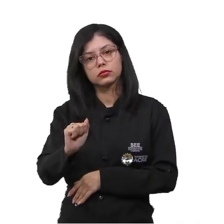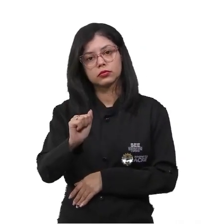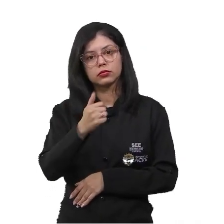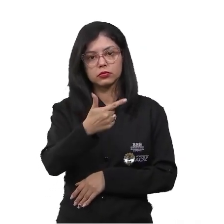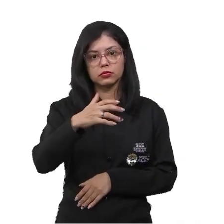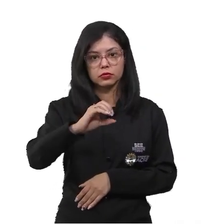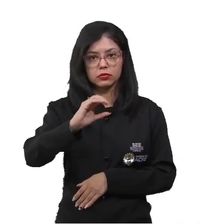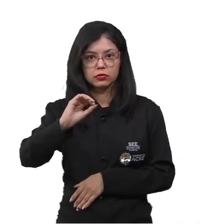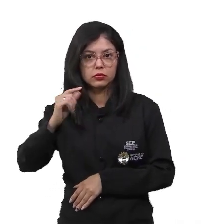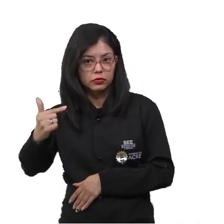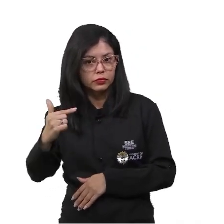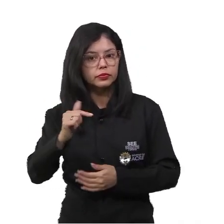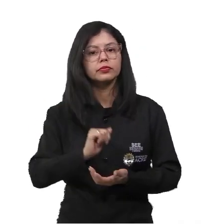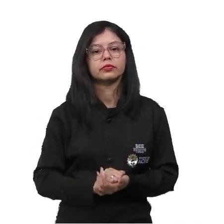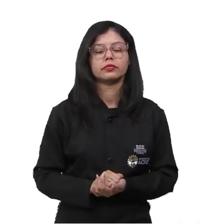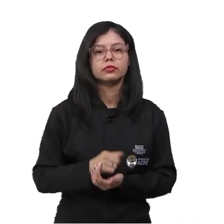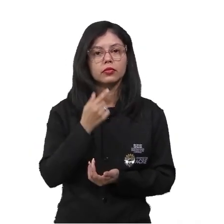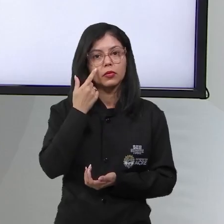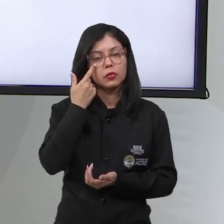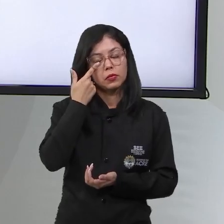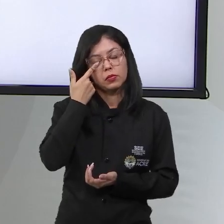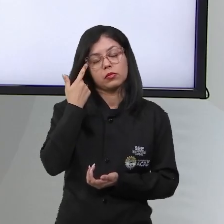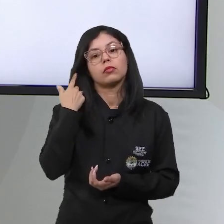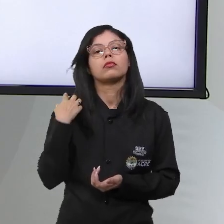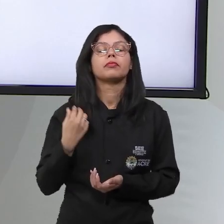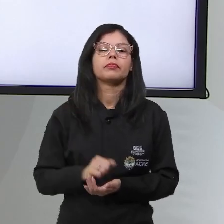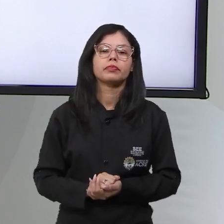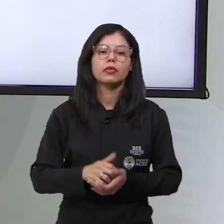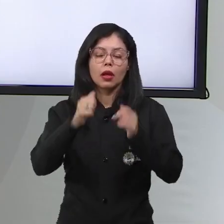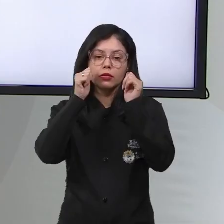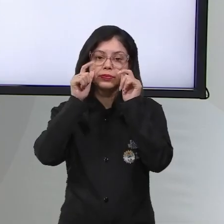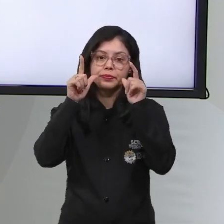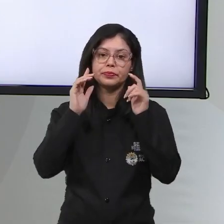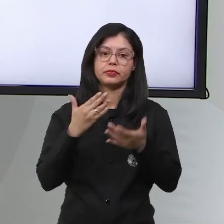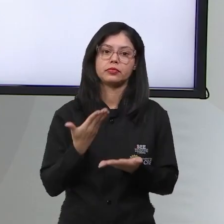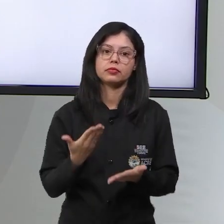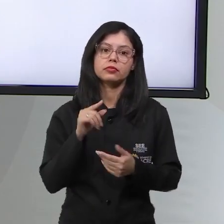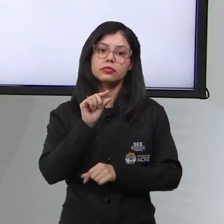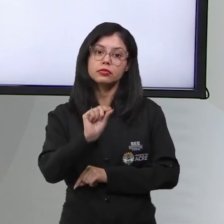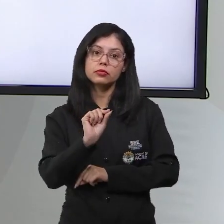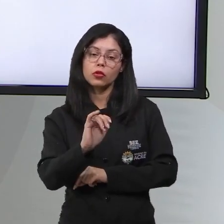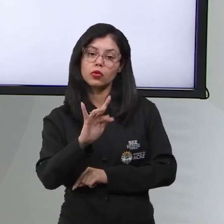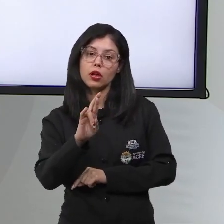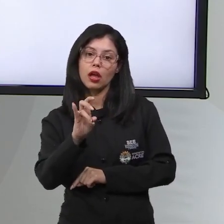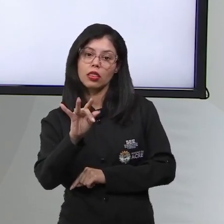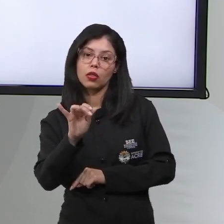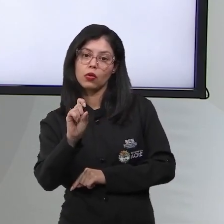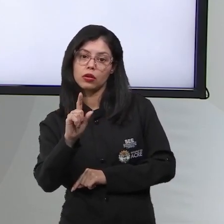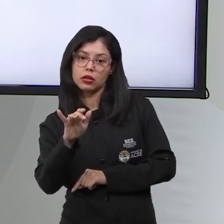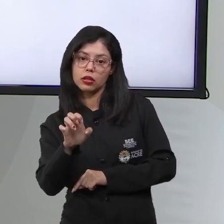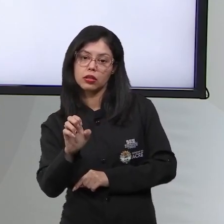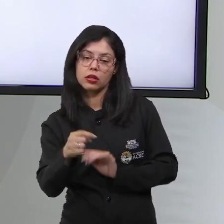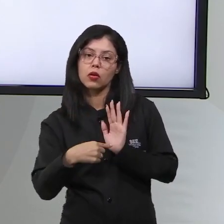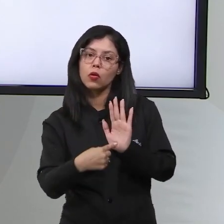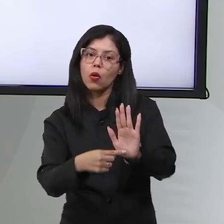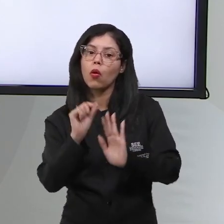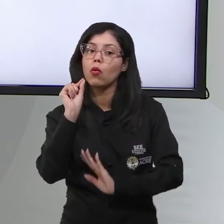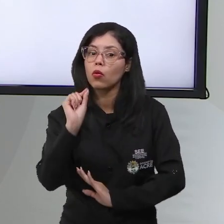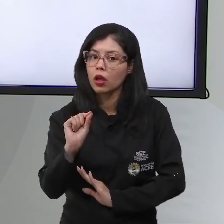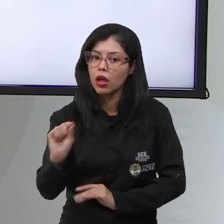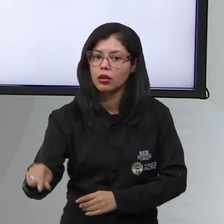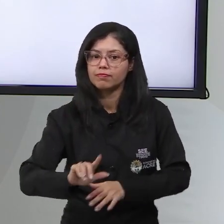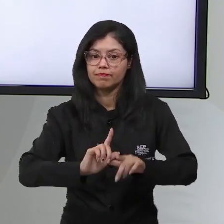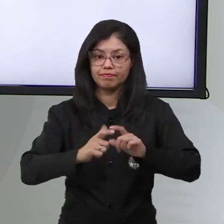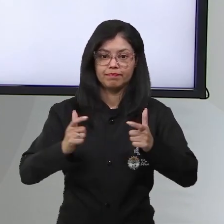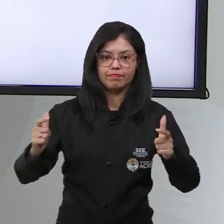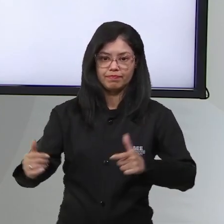de 2002. Então, prestem bem atenção. Os indicadores sociais, eles têm